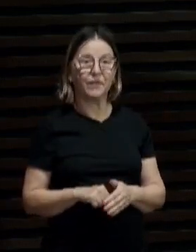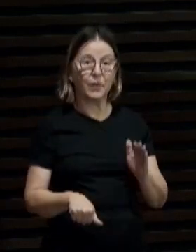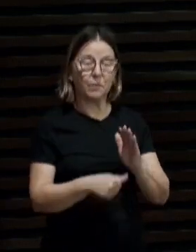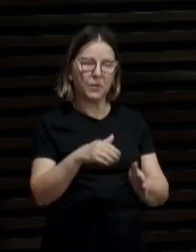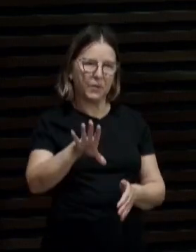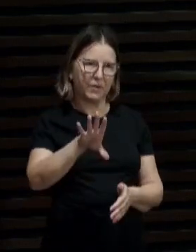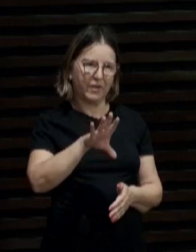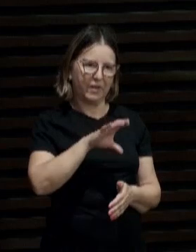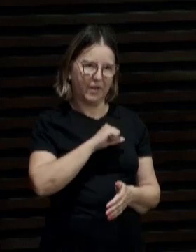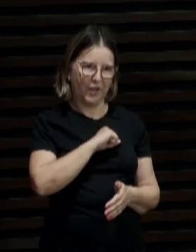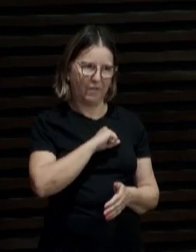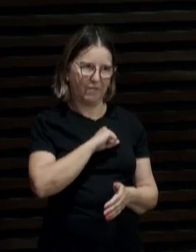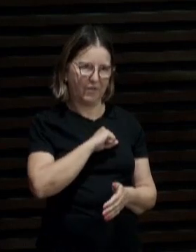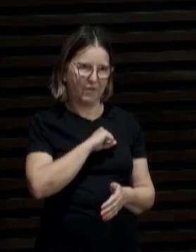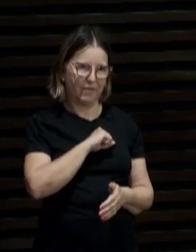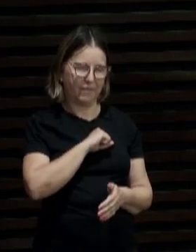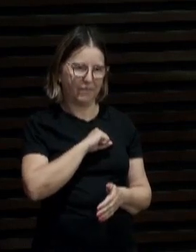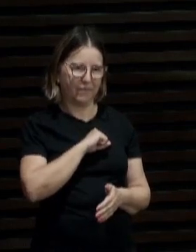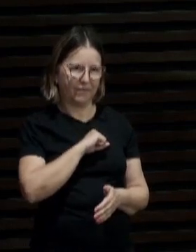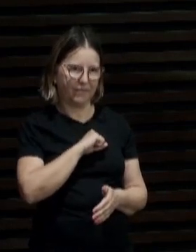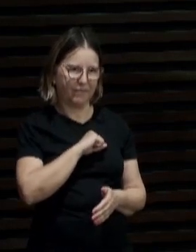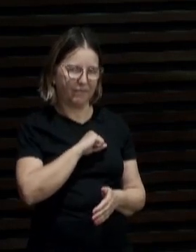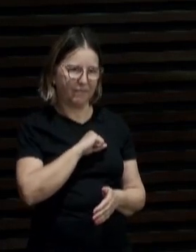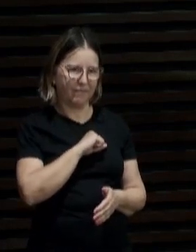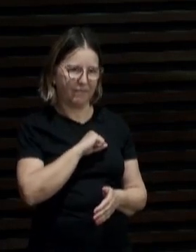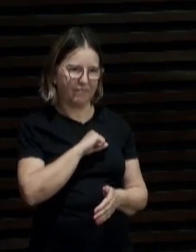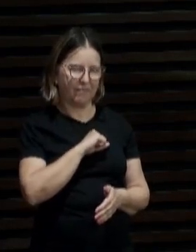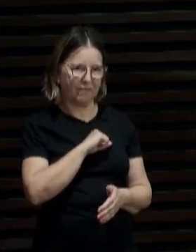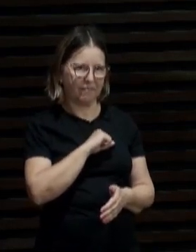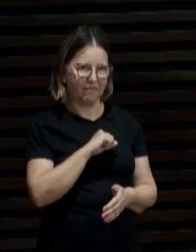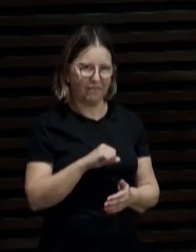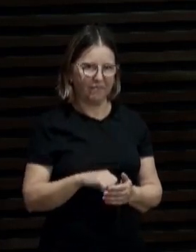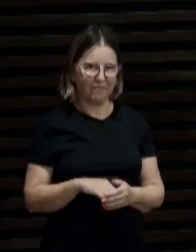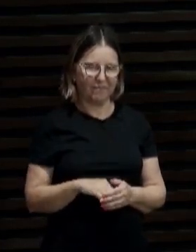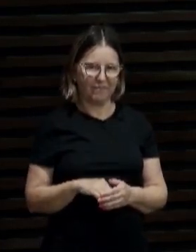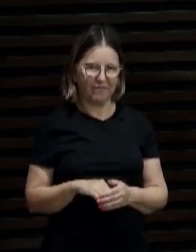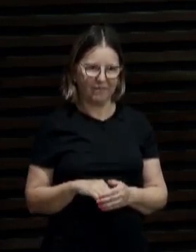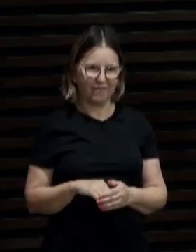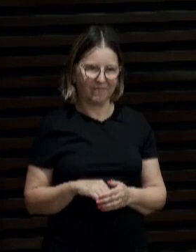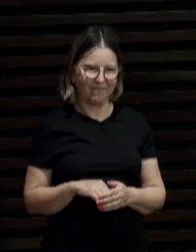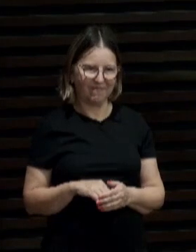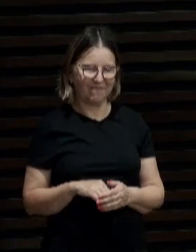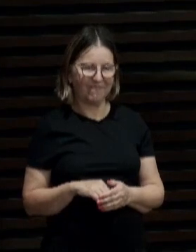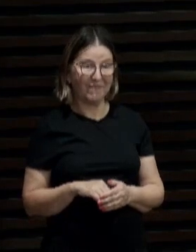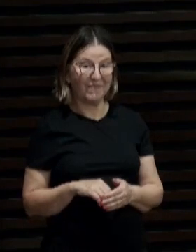mais ligado àquela qualidade de vida espiritual que você tem logo no início da sua conversão.